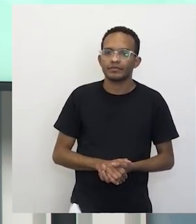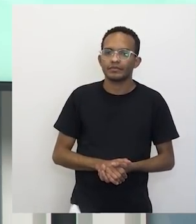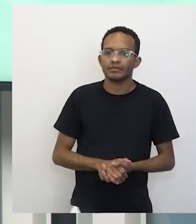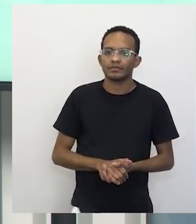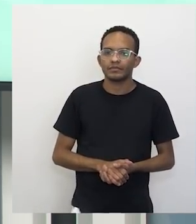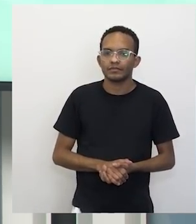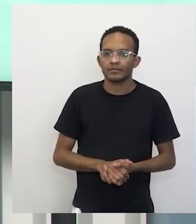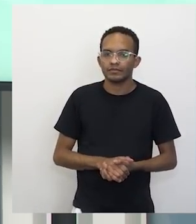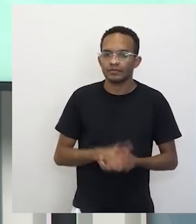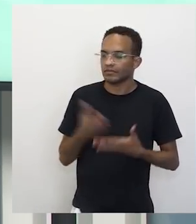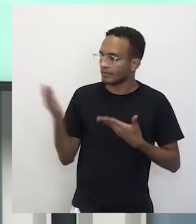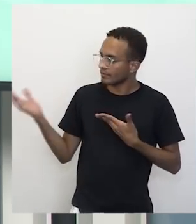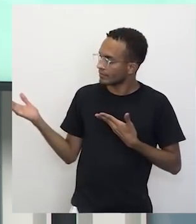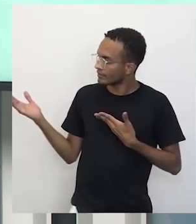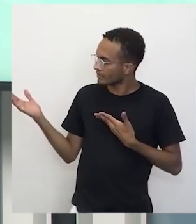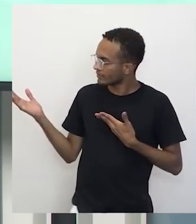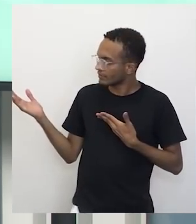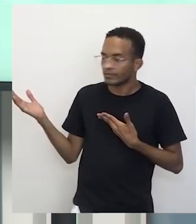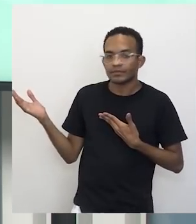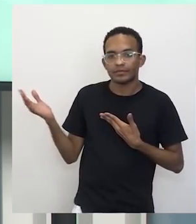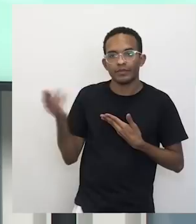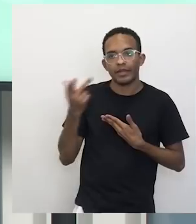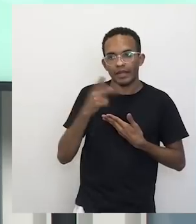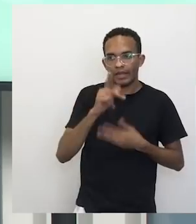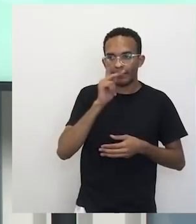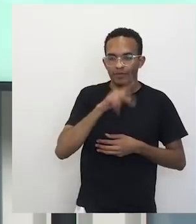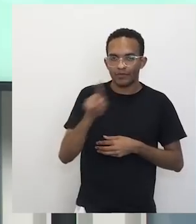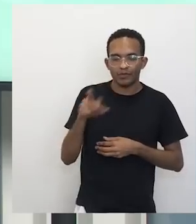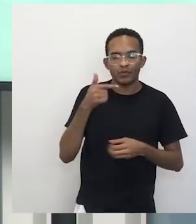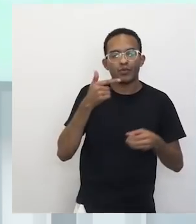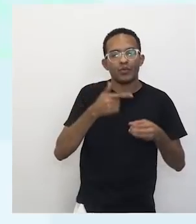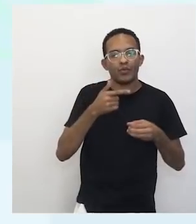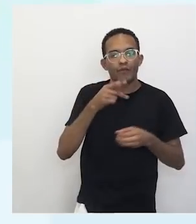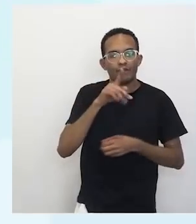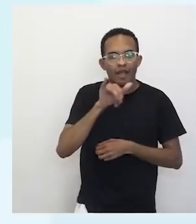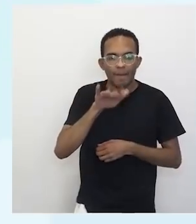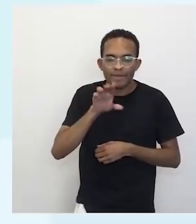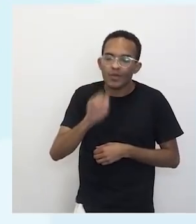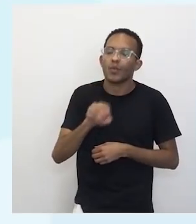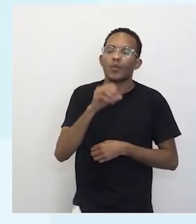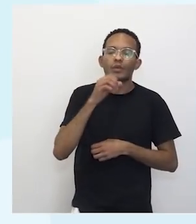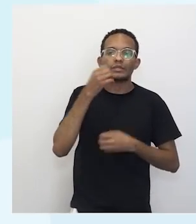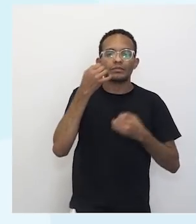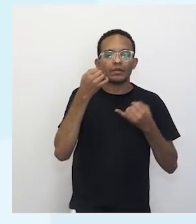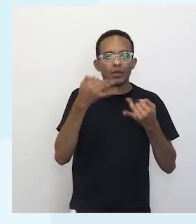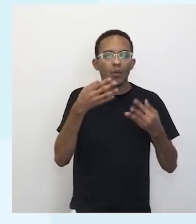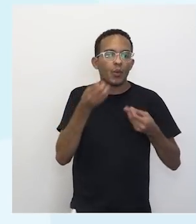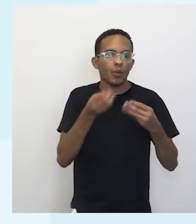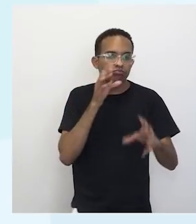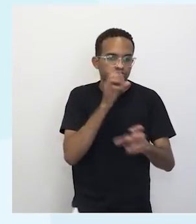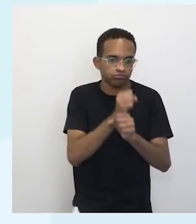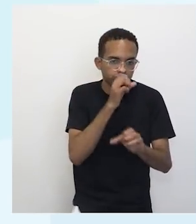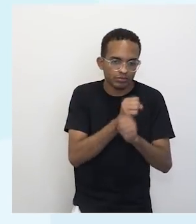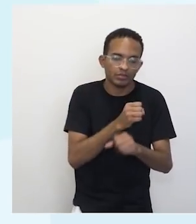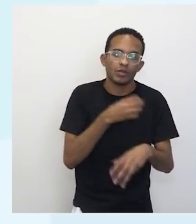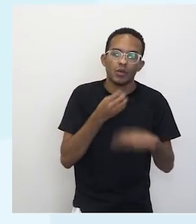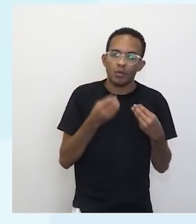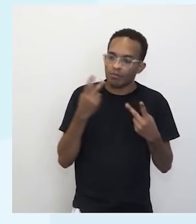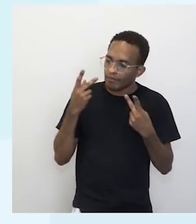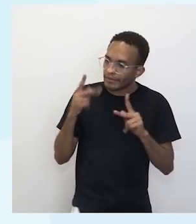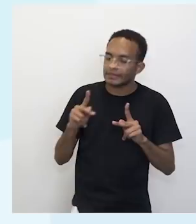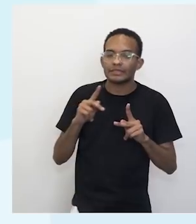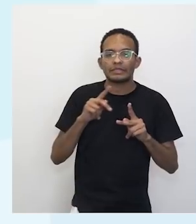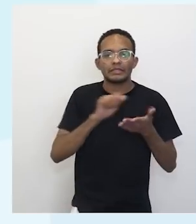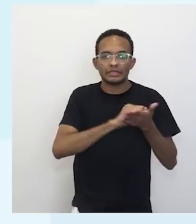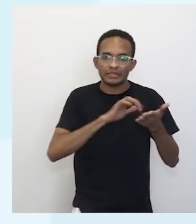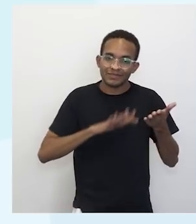Aí aqui entra no que o professor Fábio comentou com a gente, como calcular. Como essa atividade